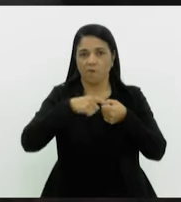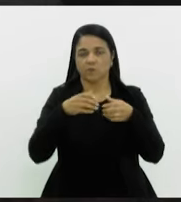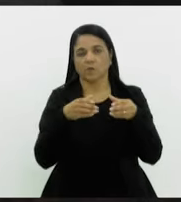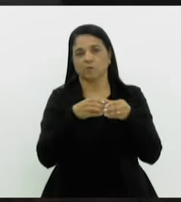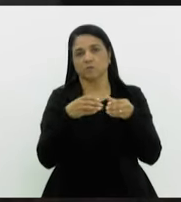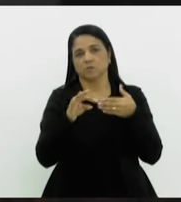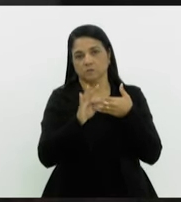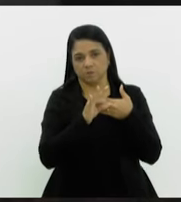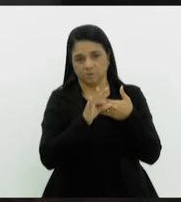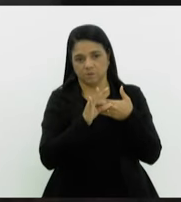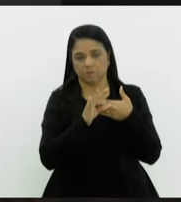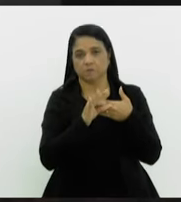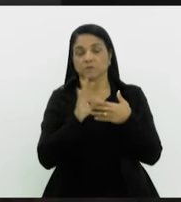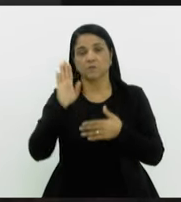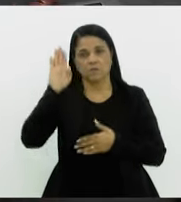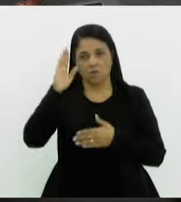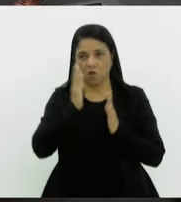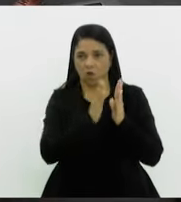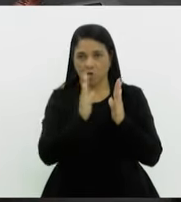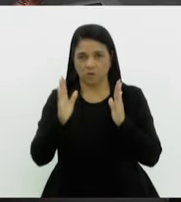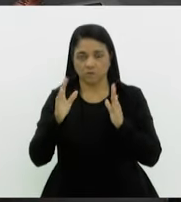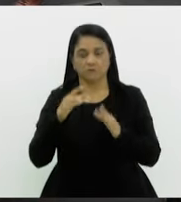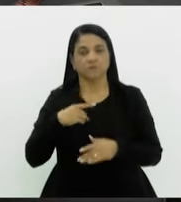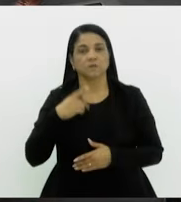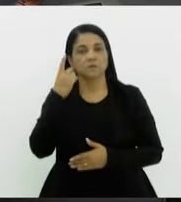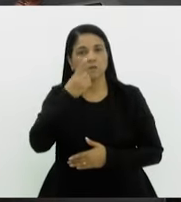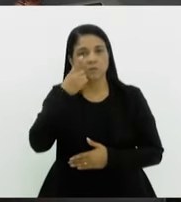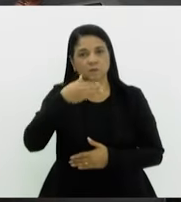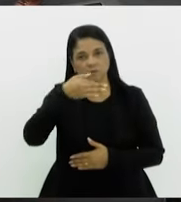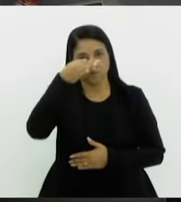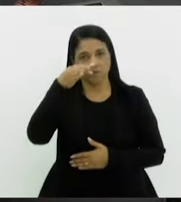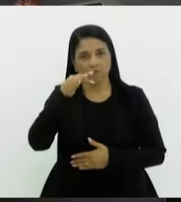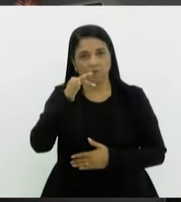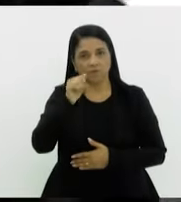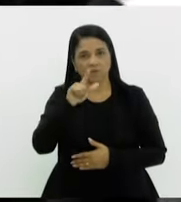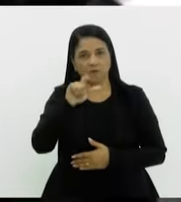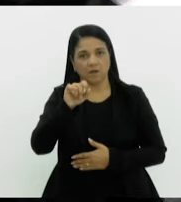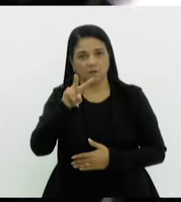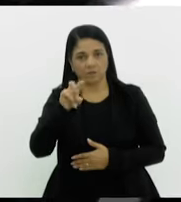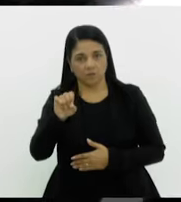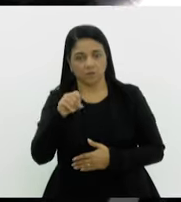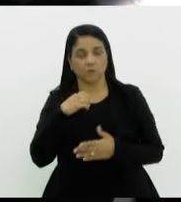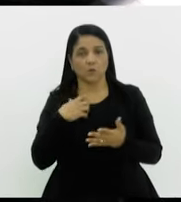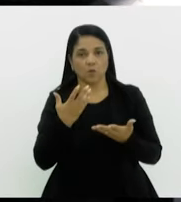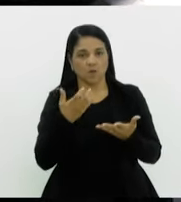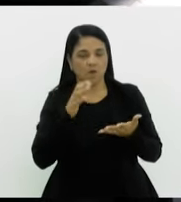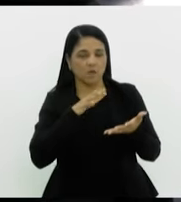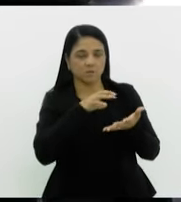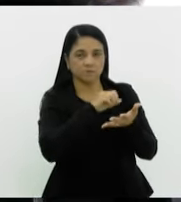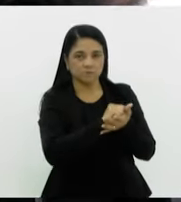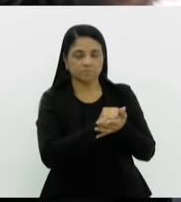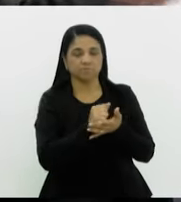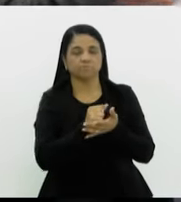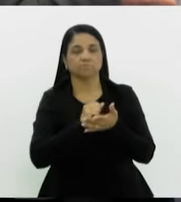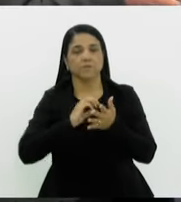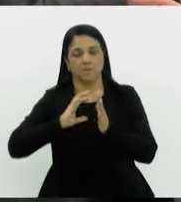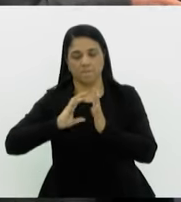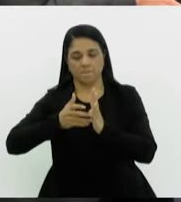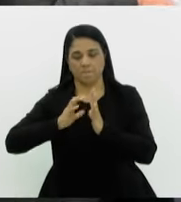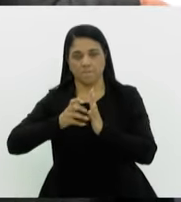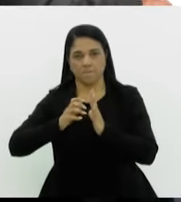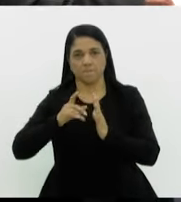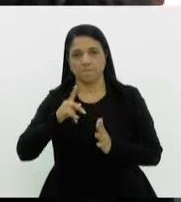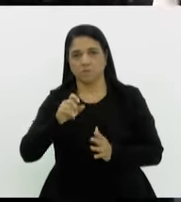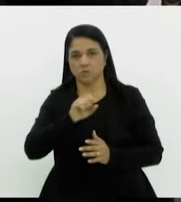comissões técnicas. Questão de ordem, presidente. Deputado Flávio Serafini, por favor. Por favor, registrar a abstenção da bancada do PSOL na